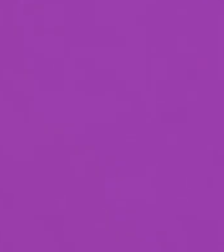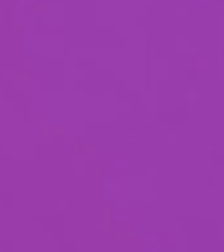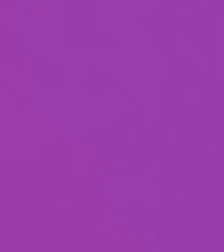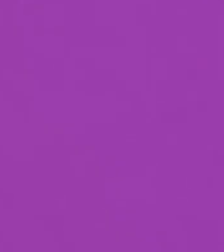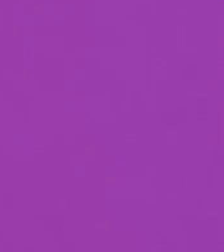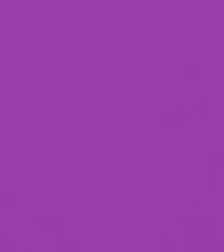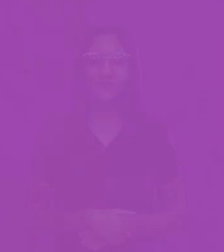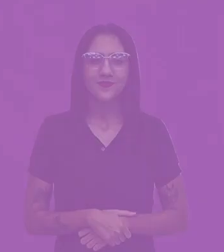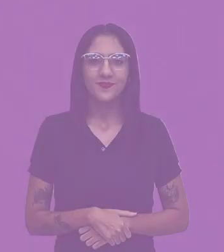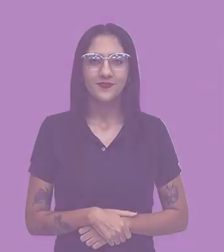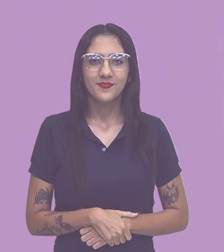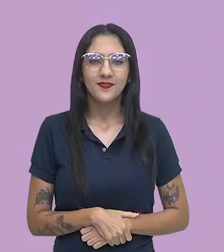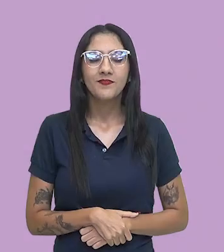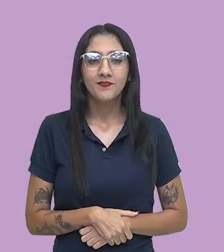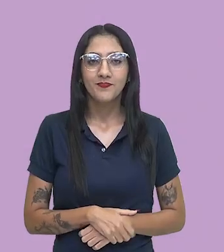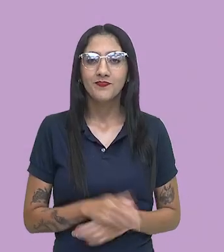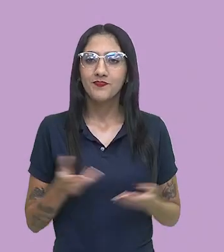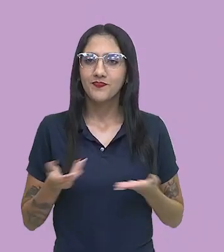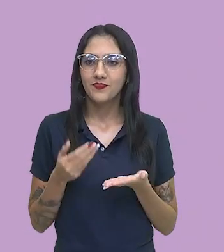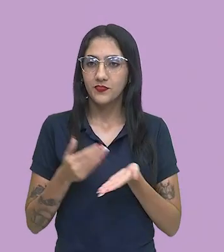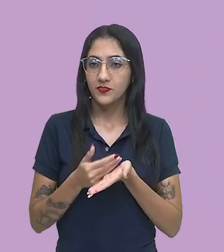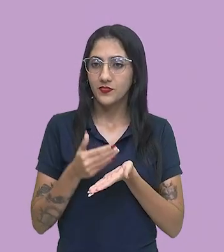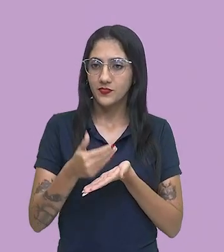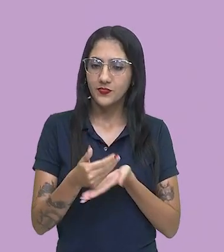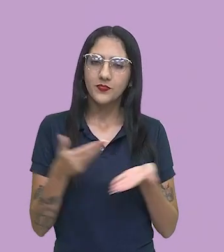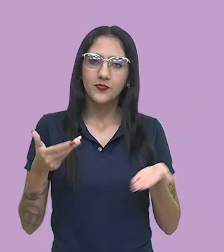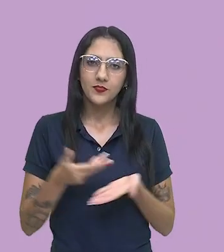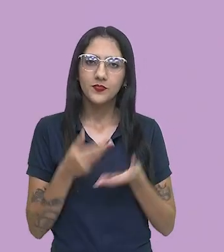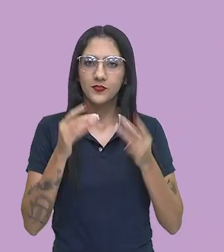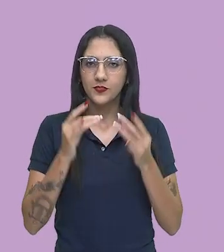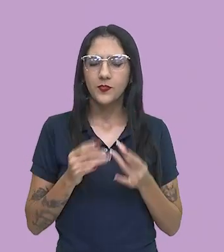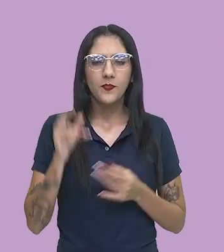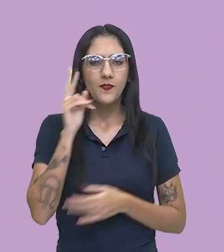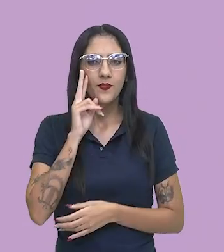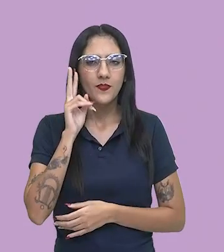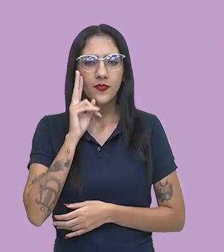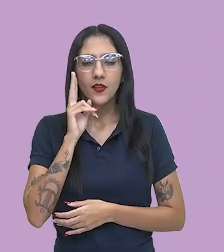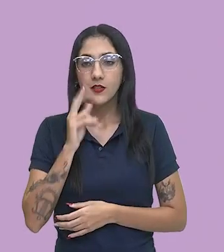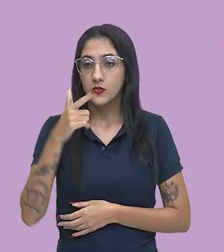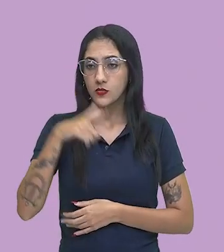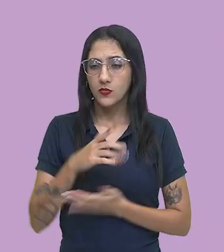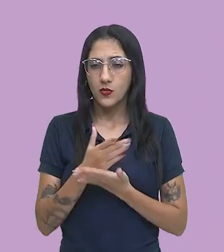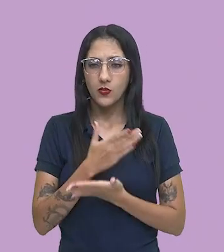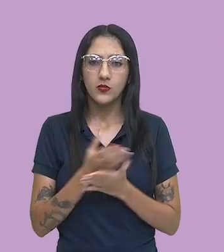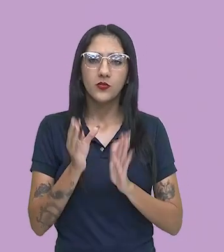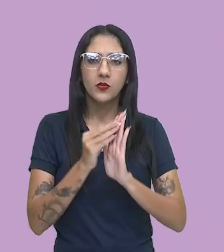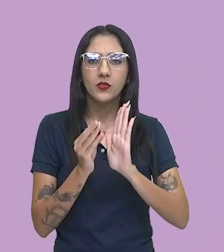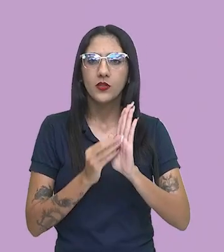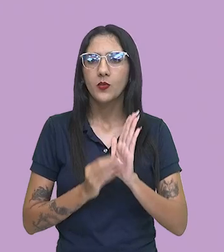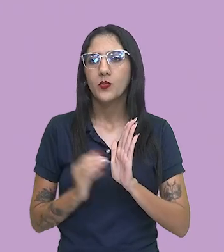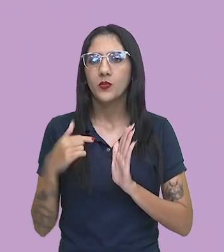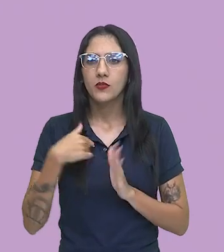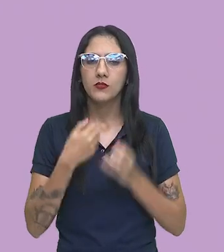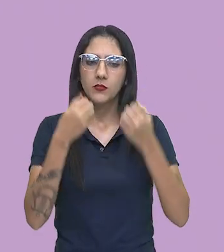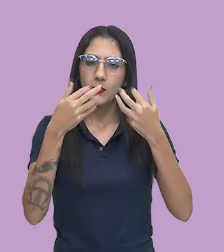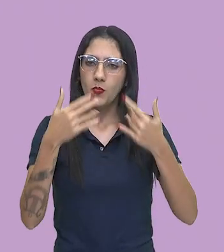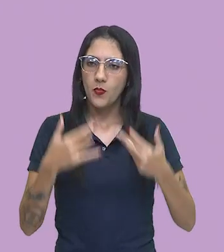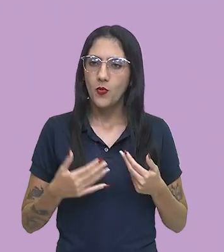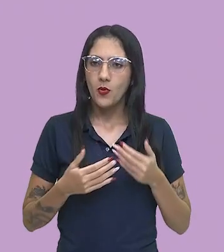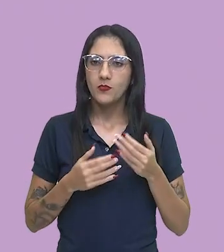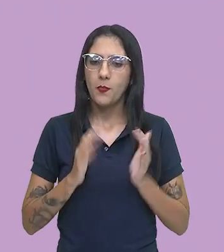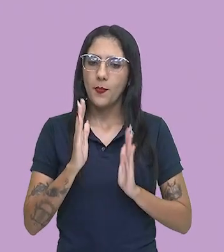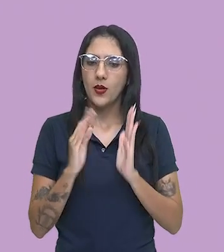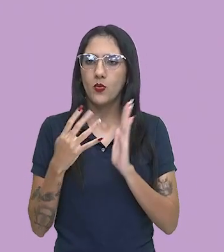Muito bem, vamos começando então, lembrando de alguns dos temas que nós trabalhamos aqui na unidade